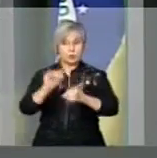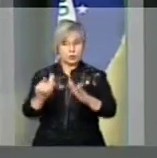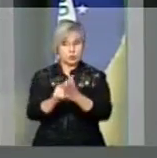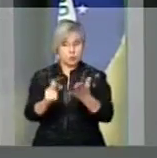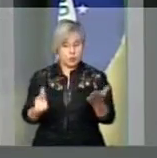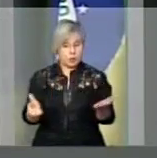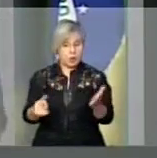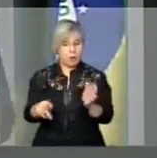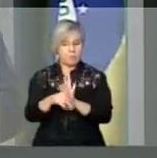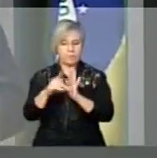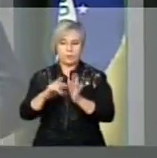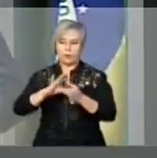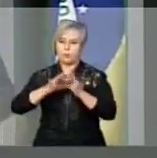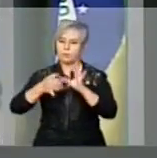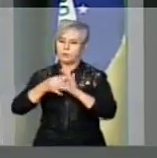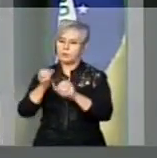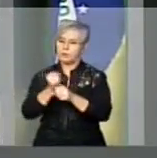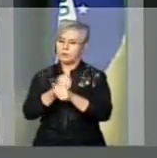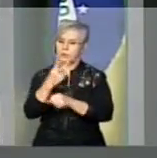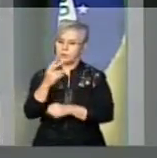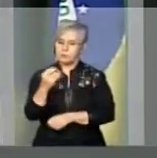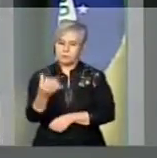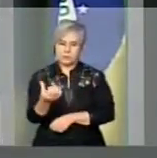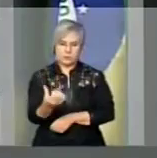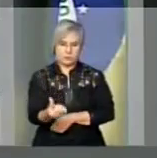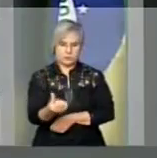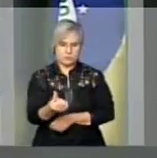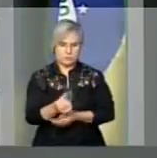Jogos de 2016.